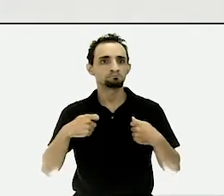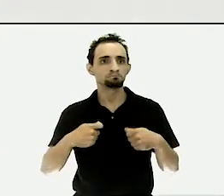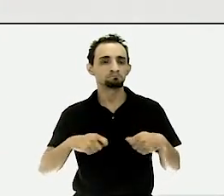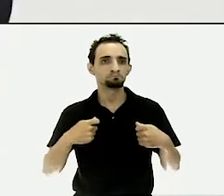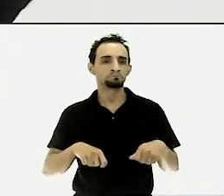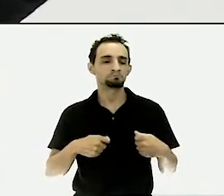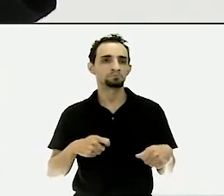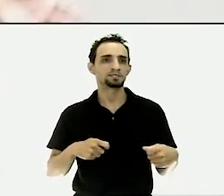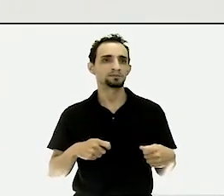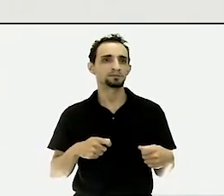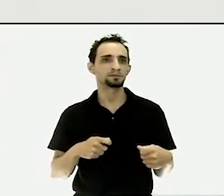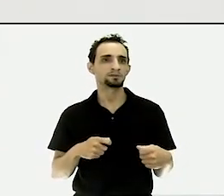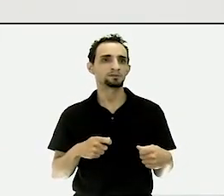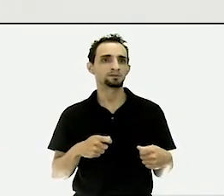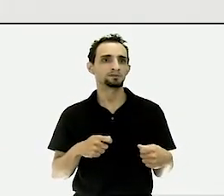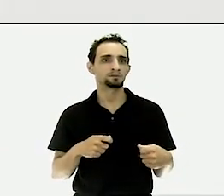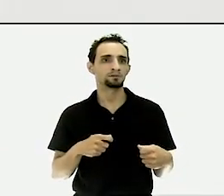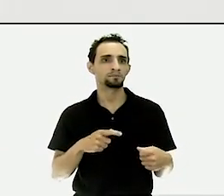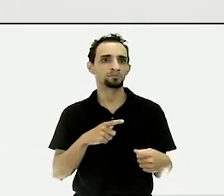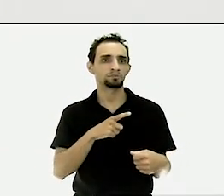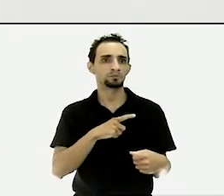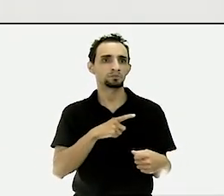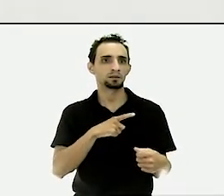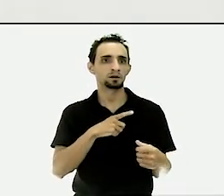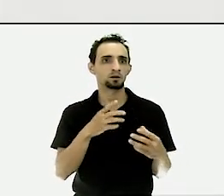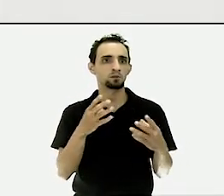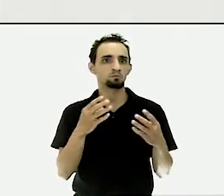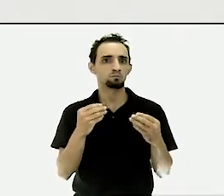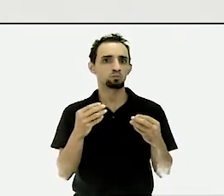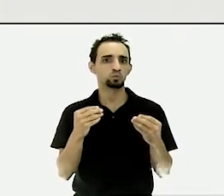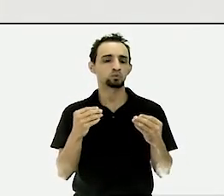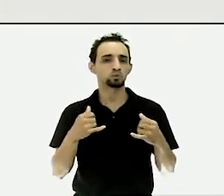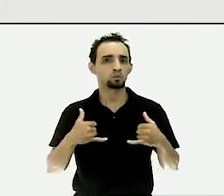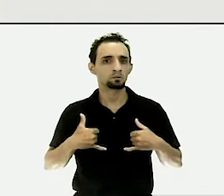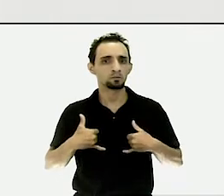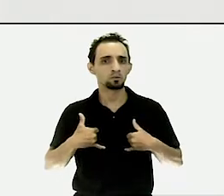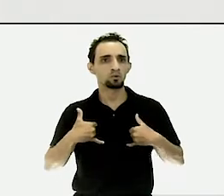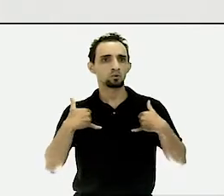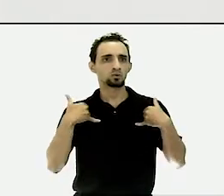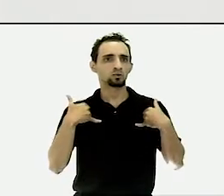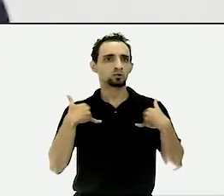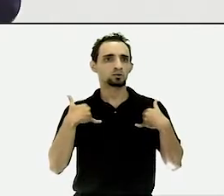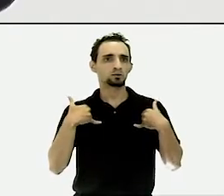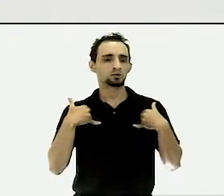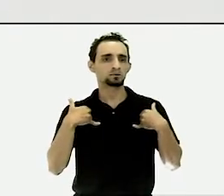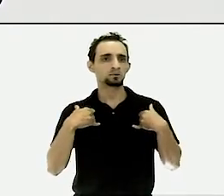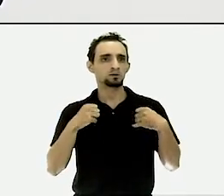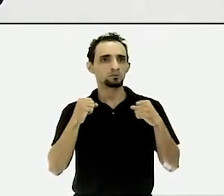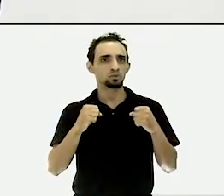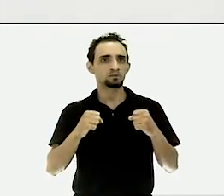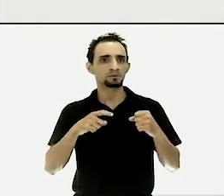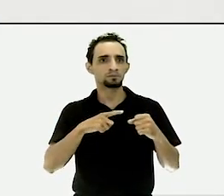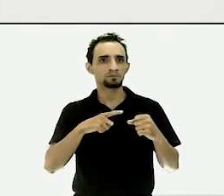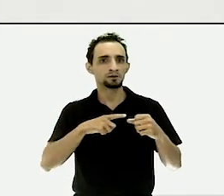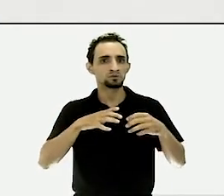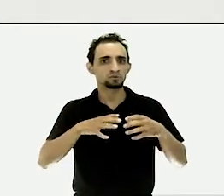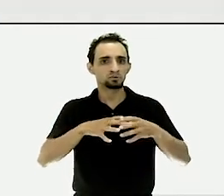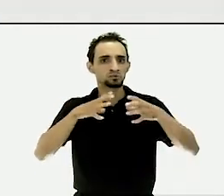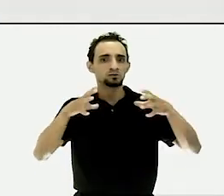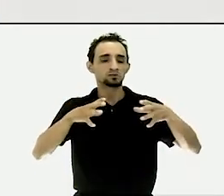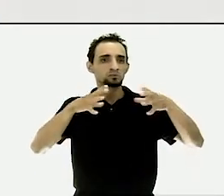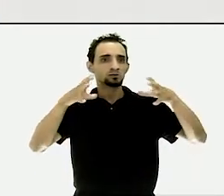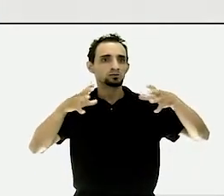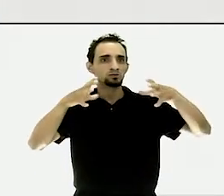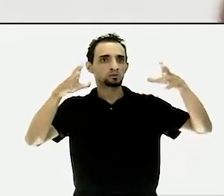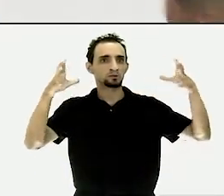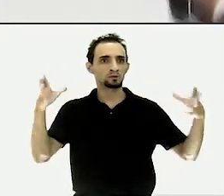na época recém-formado, um jovem ainda, sim, disse para mim, eu nunca mais esqueci, Samuel. Aí abrimos, aí foi secretário de saúde, abrimos a UPA, além